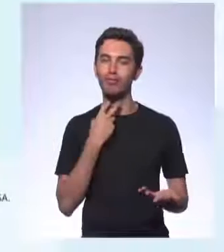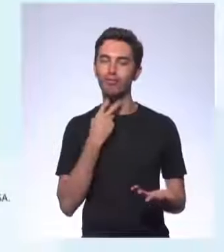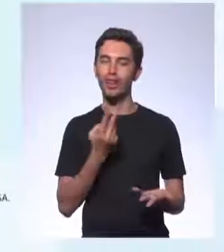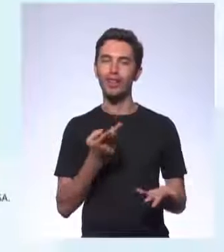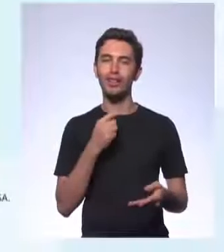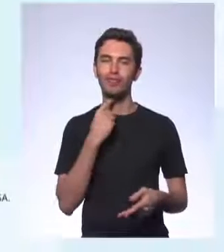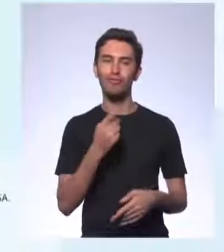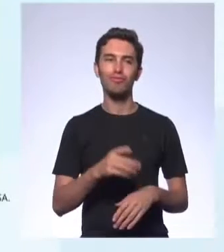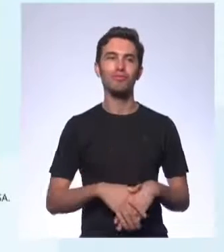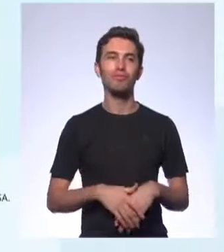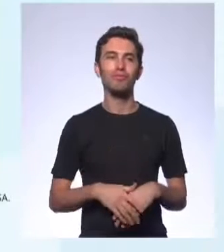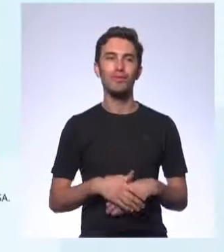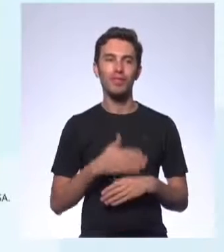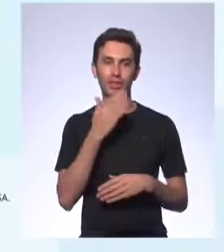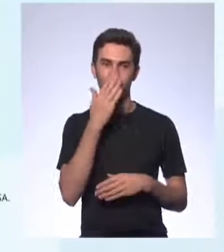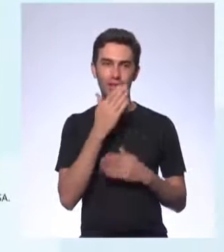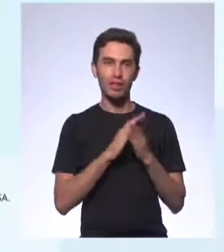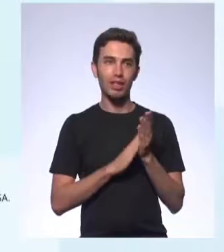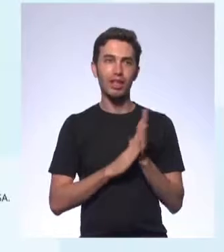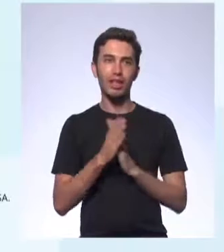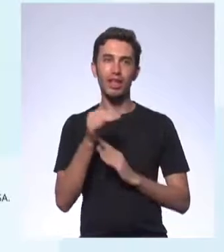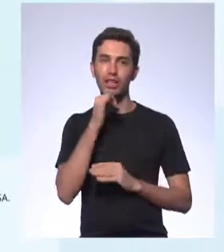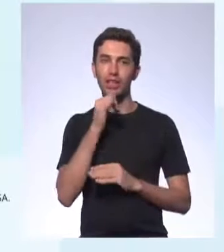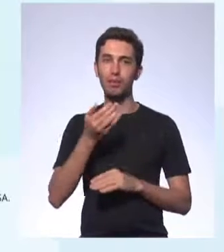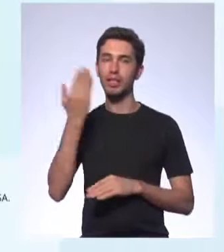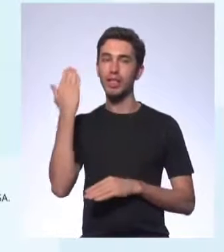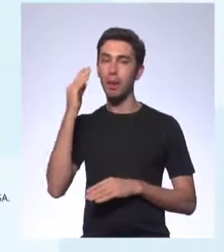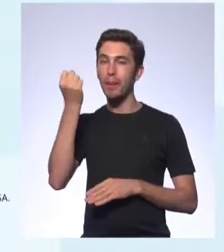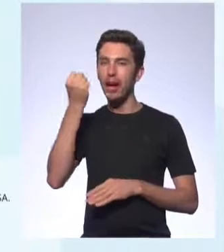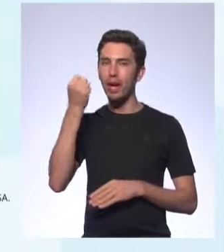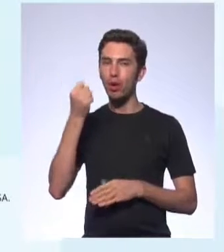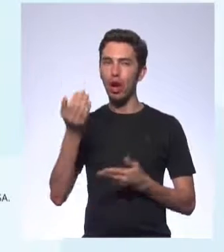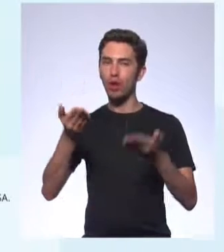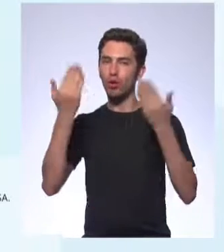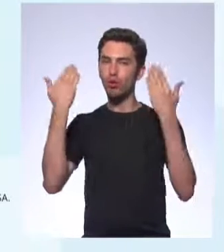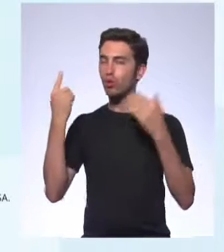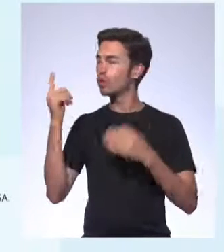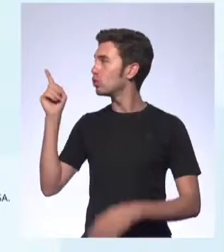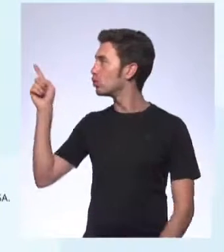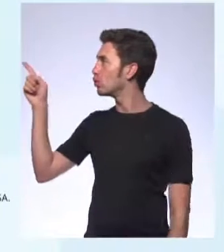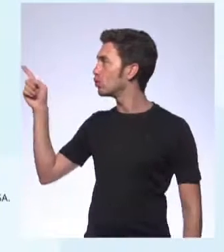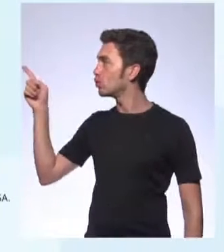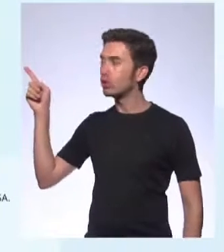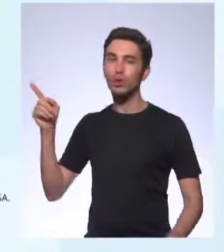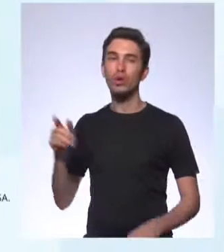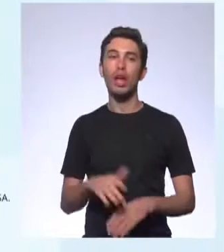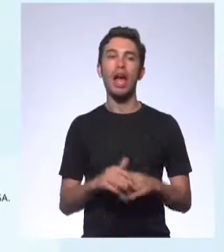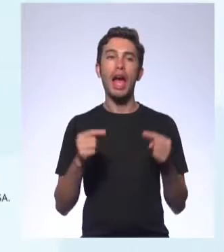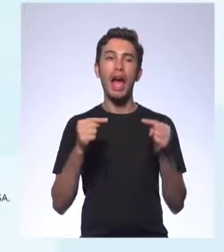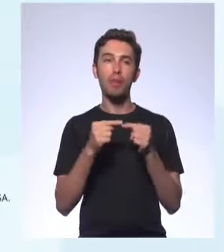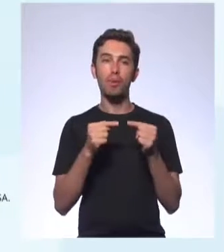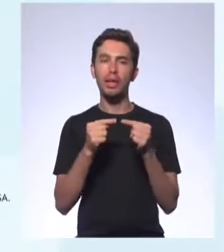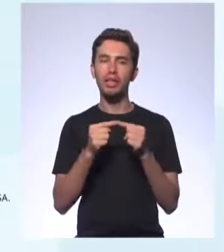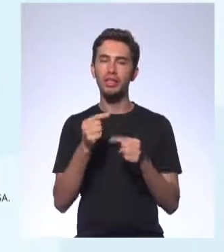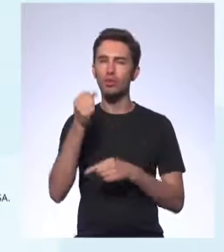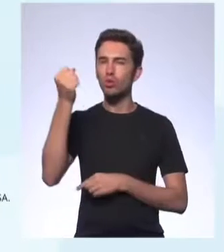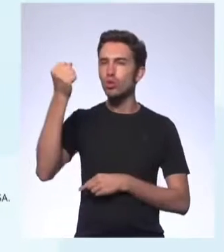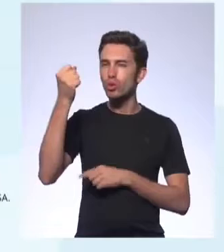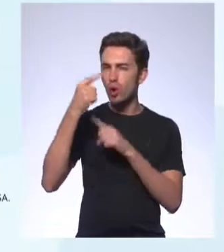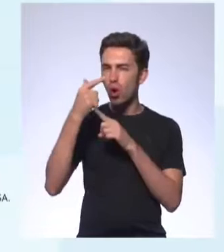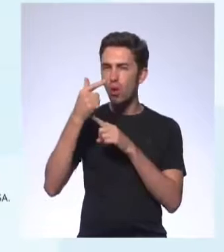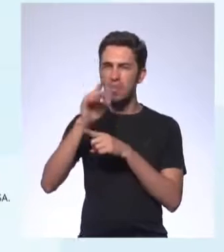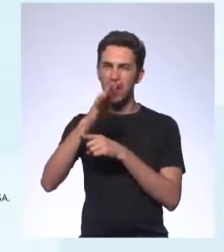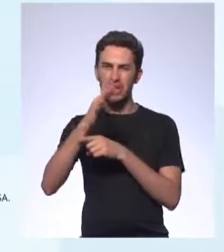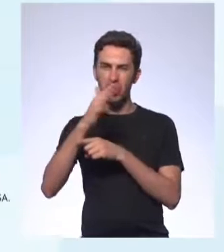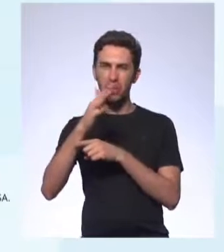um comparativo. Esse astro branco que está lá no fundo, ele serviria como um sol meia boca. O nosso